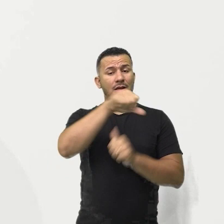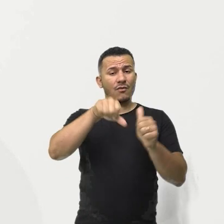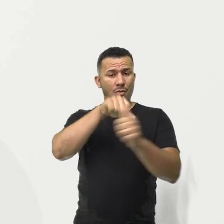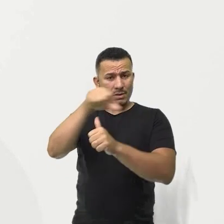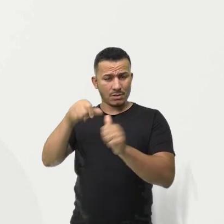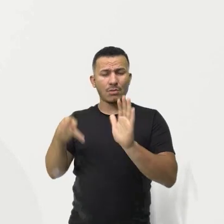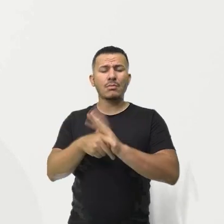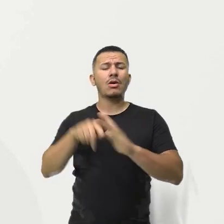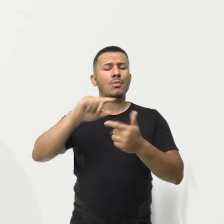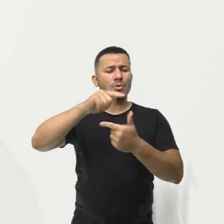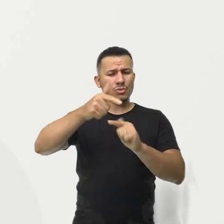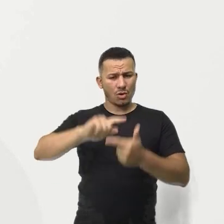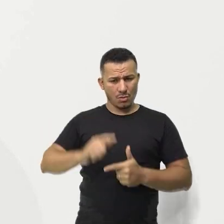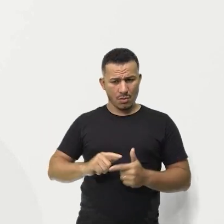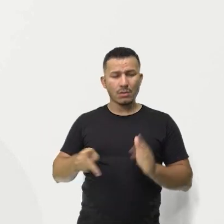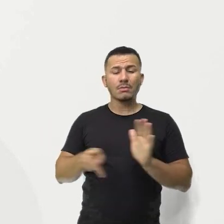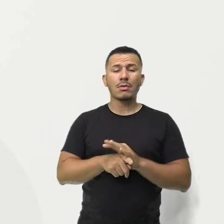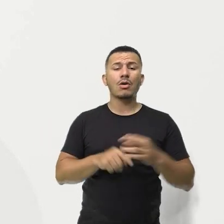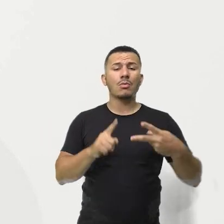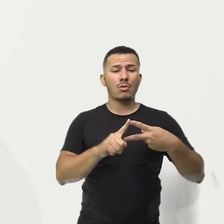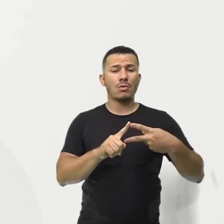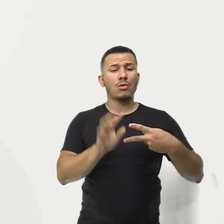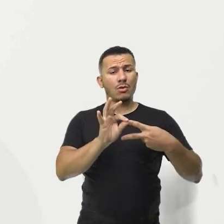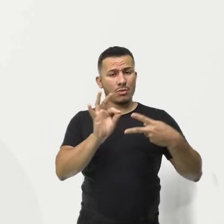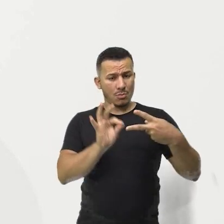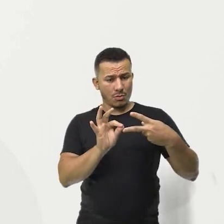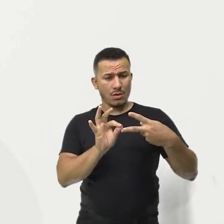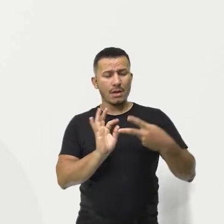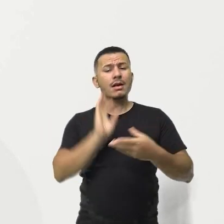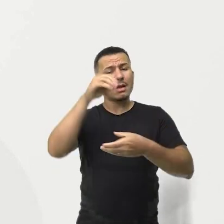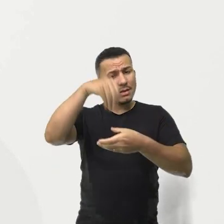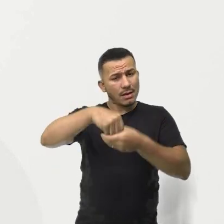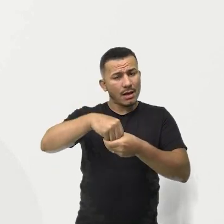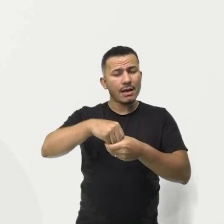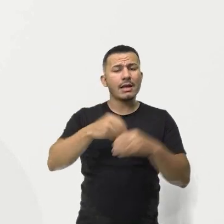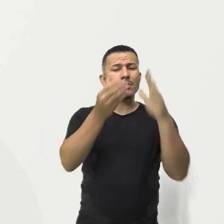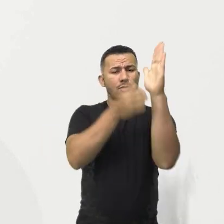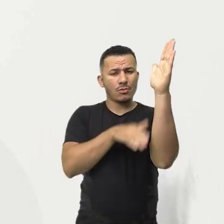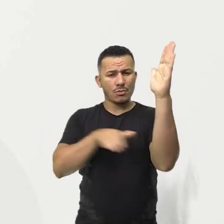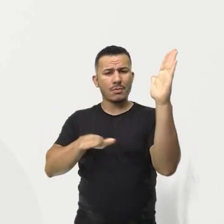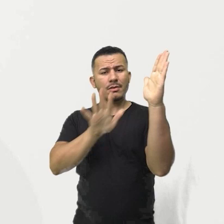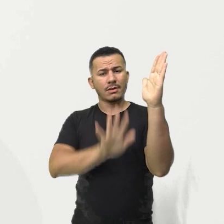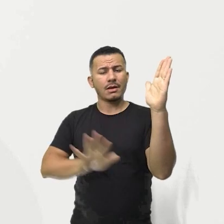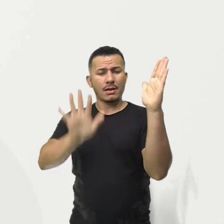Então vamos lá. Transformação geométrica do polígono no